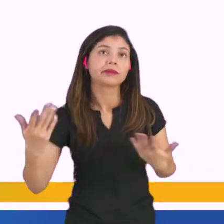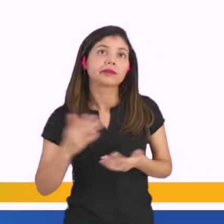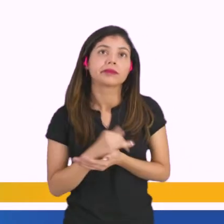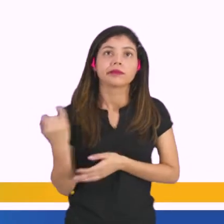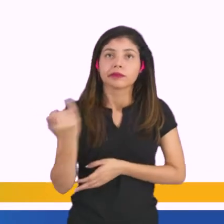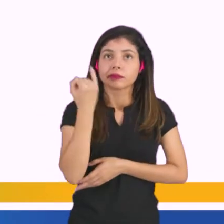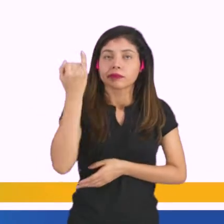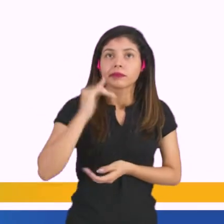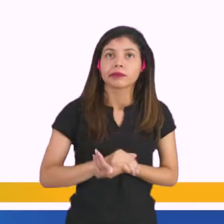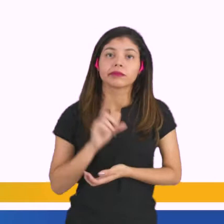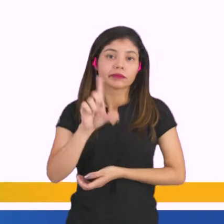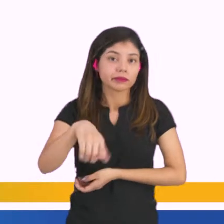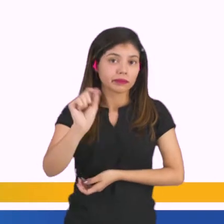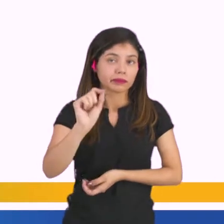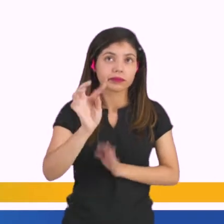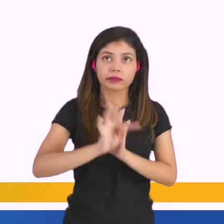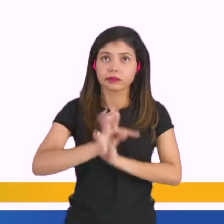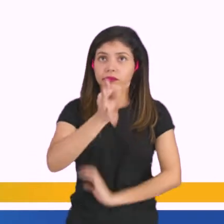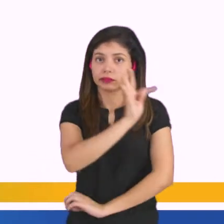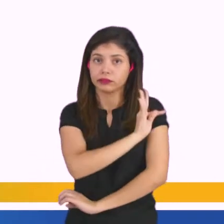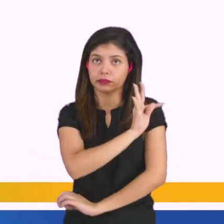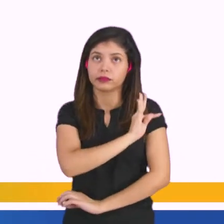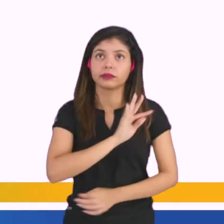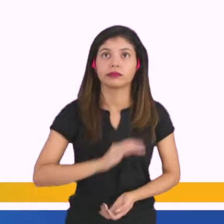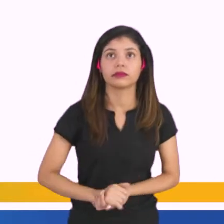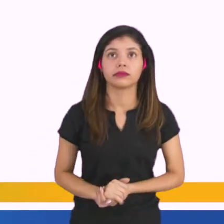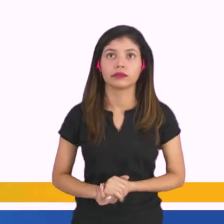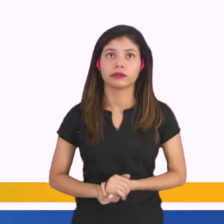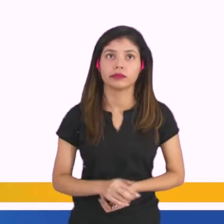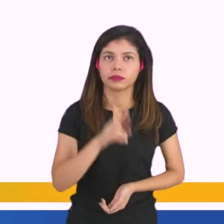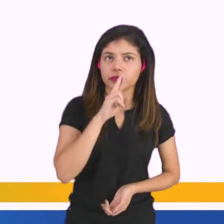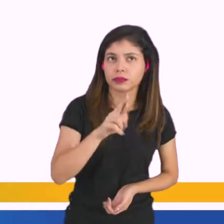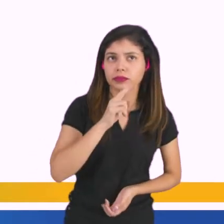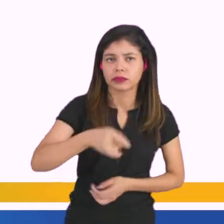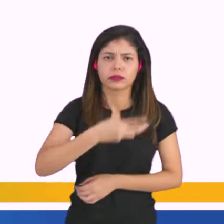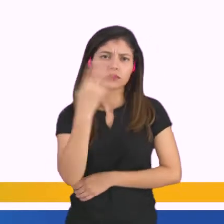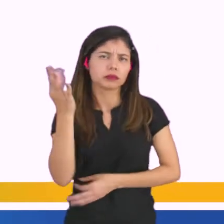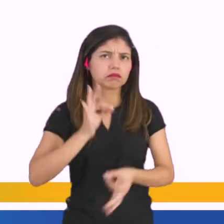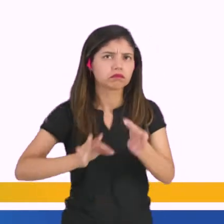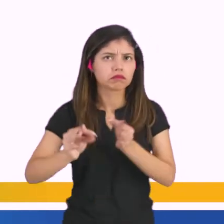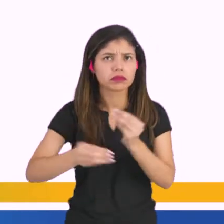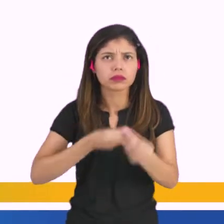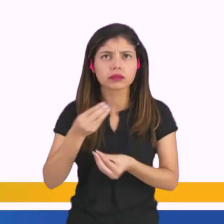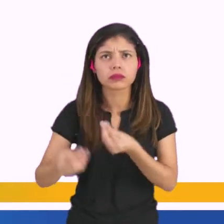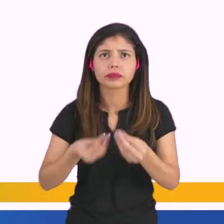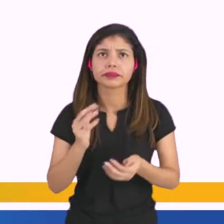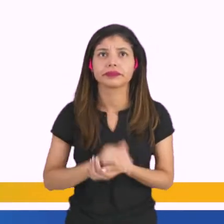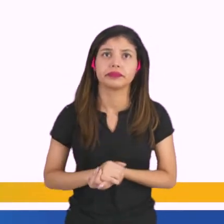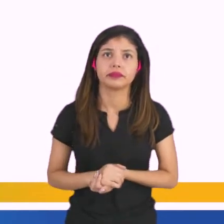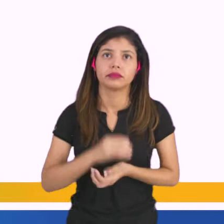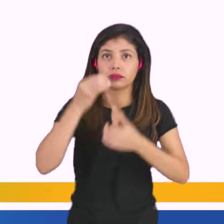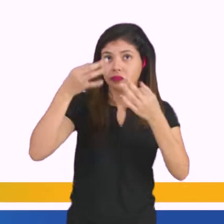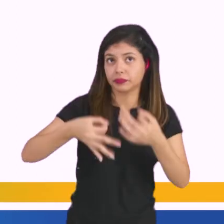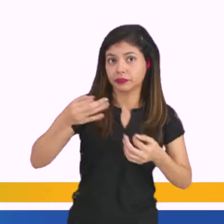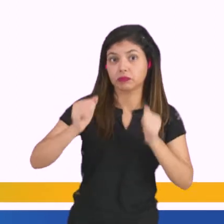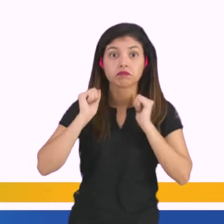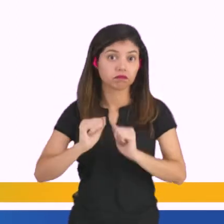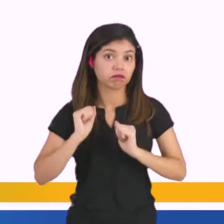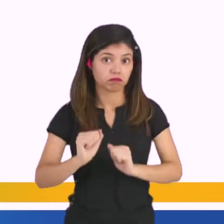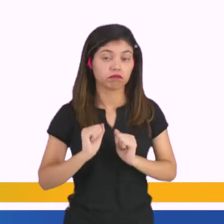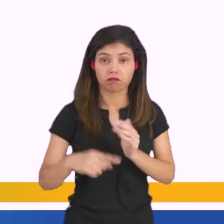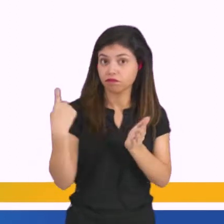princípio fundamental da contagem é uma técnica para calcularmos de quantas maneiras decisões